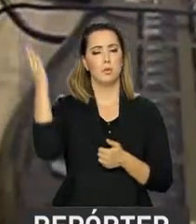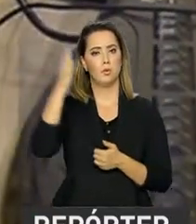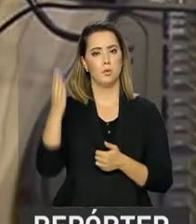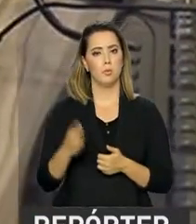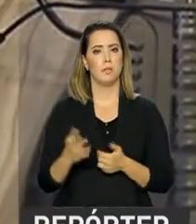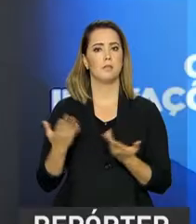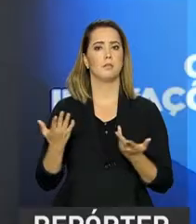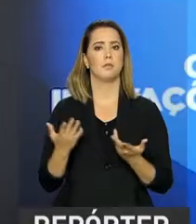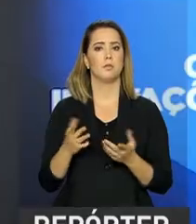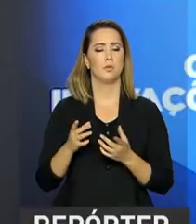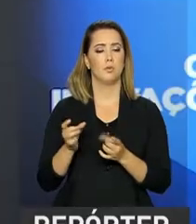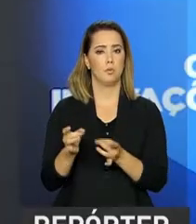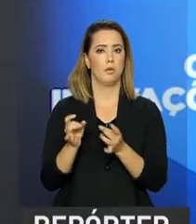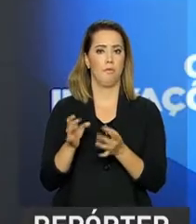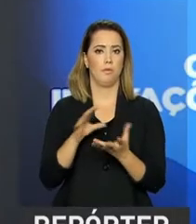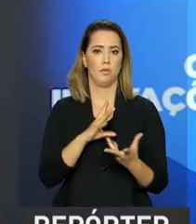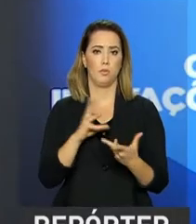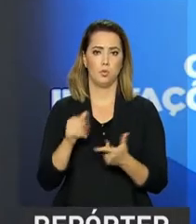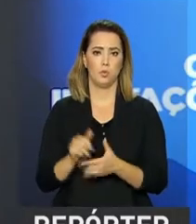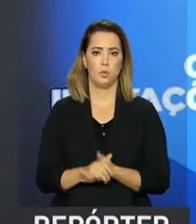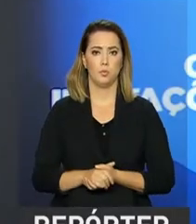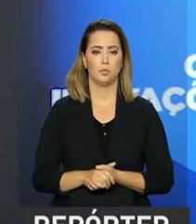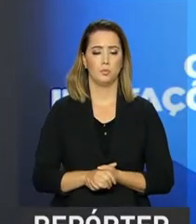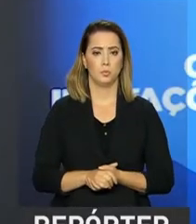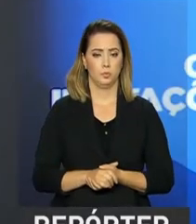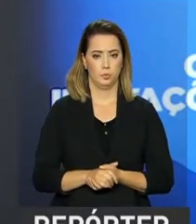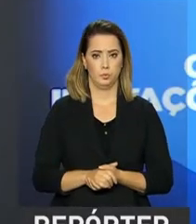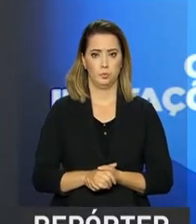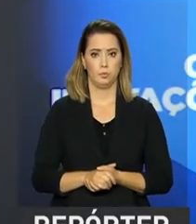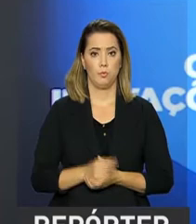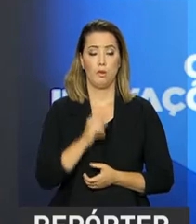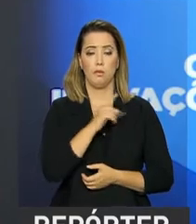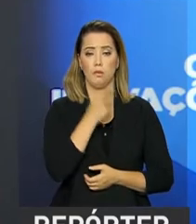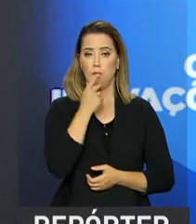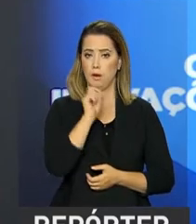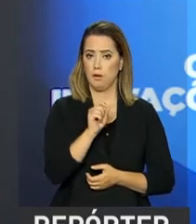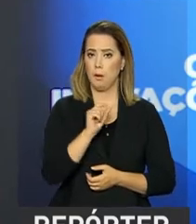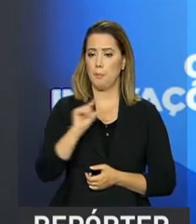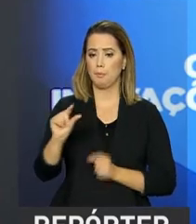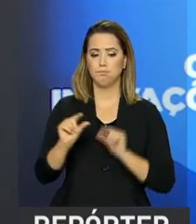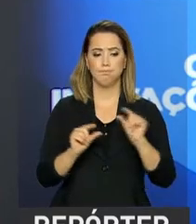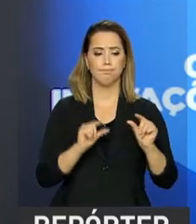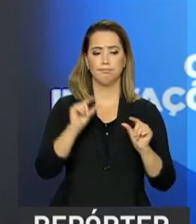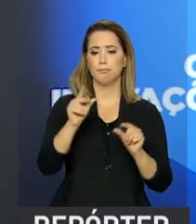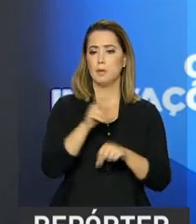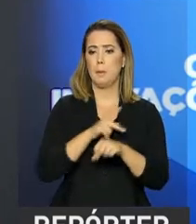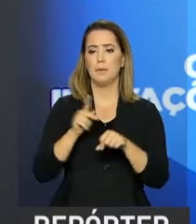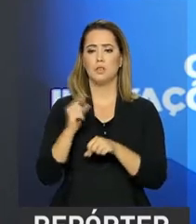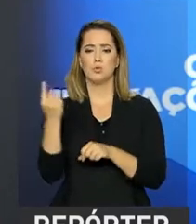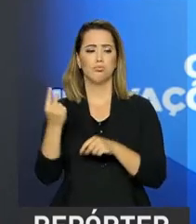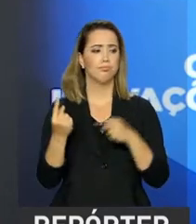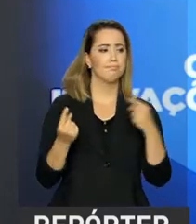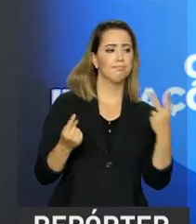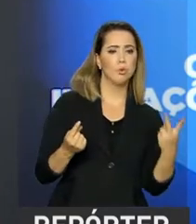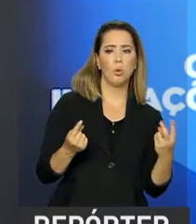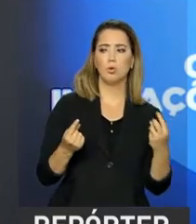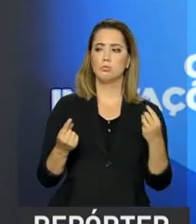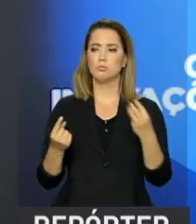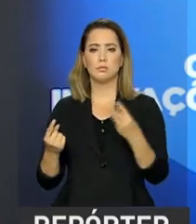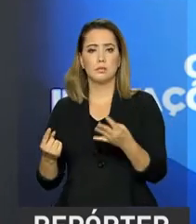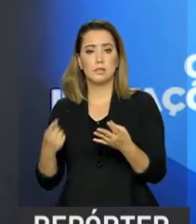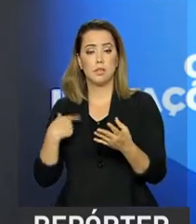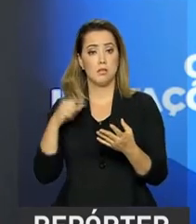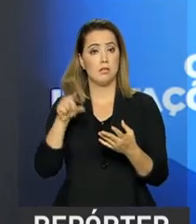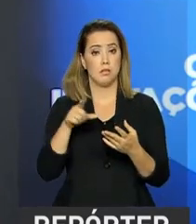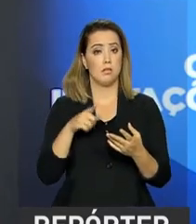na área são poucos os países ou blocos regionais blocos econômicos que validaram métodos alternativos